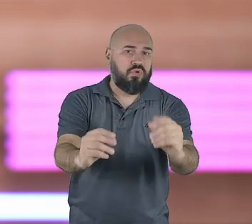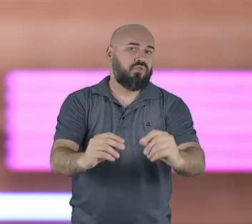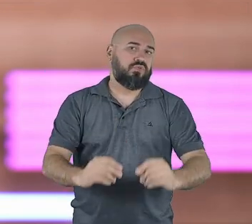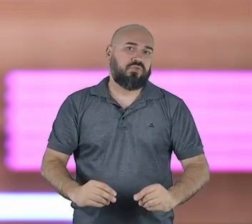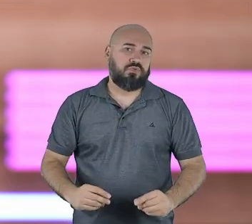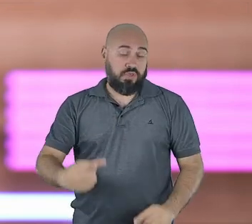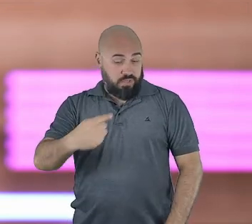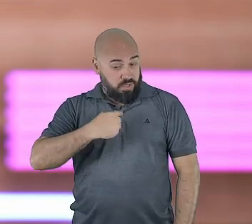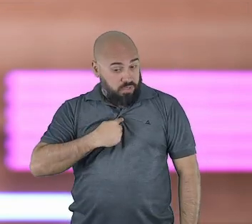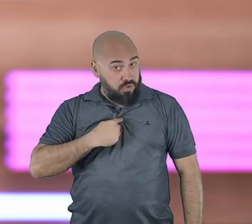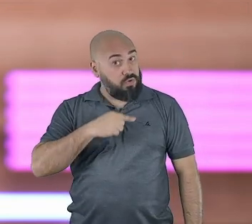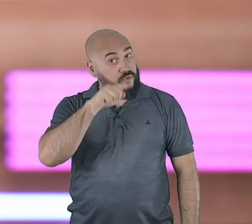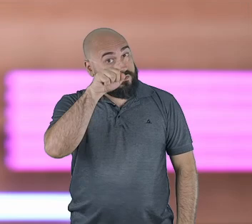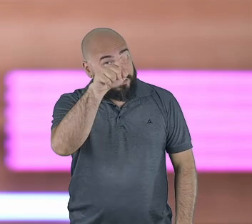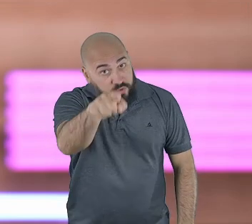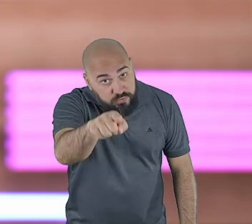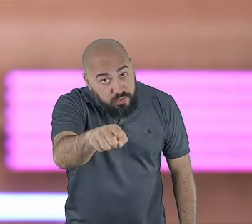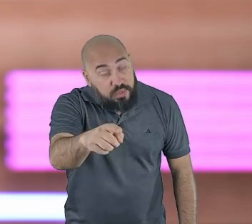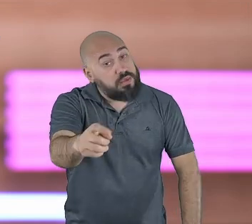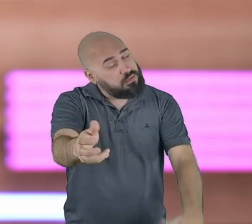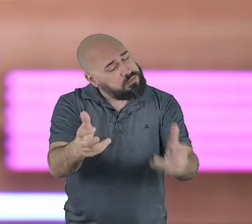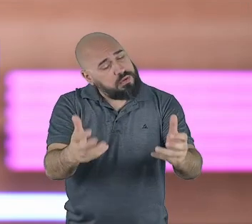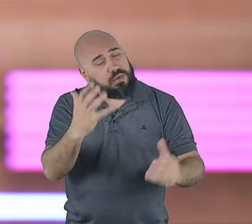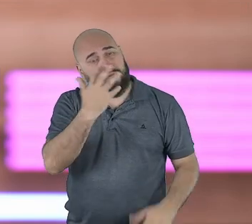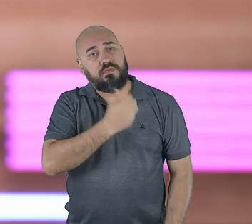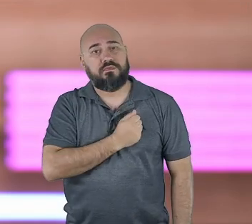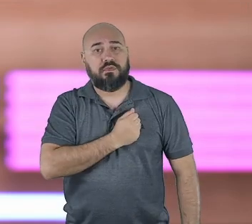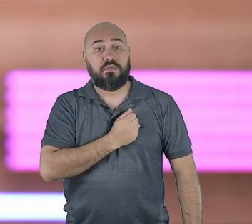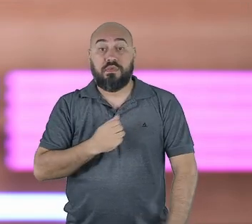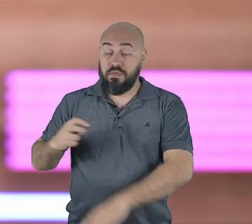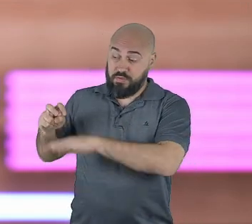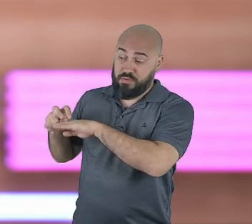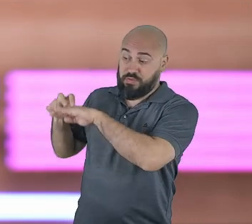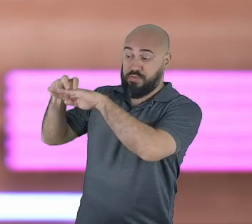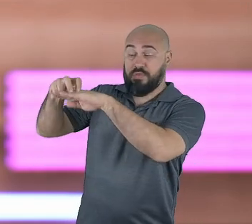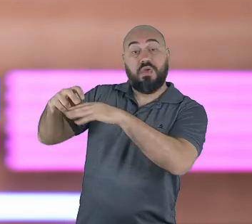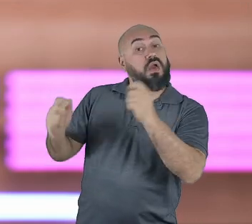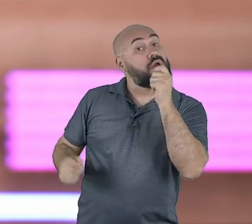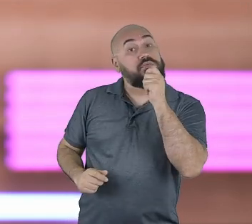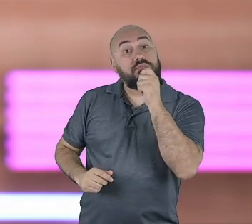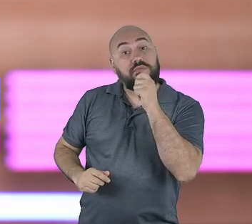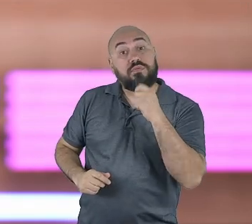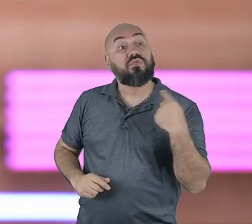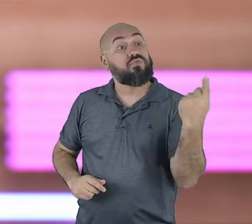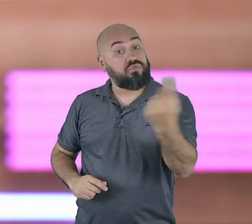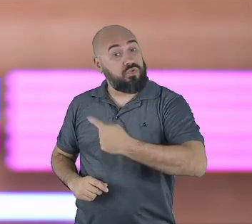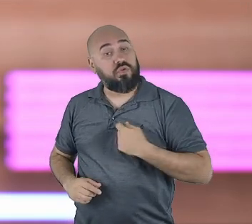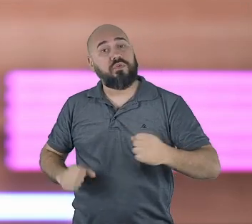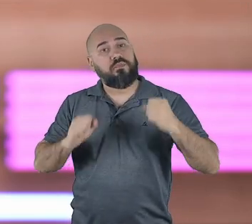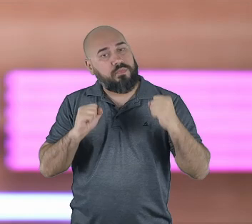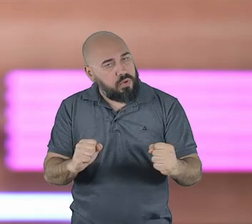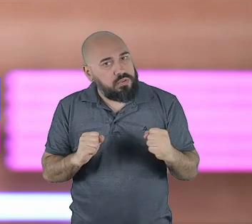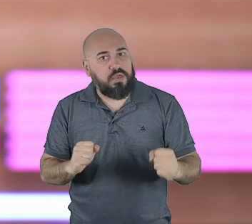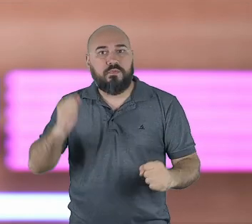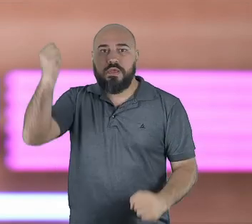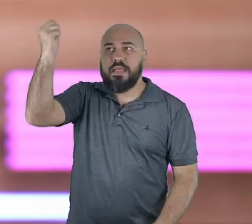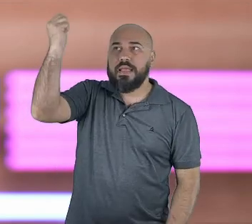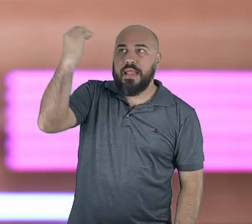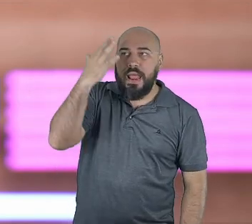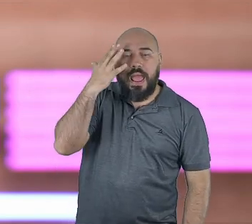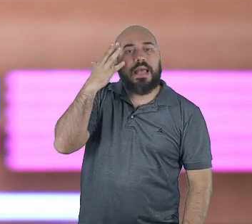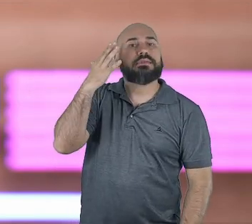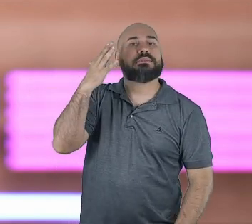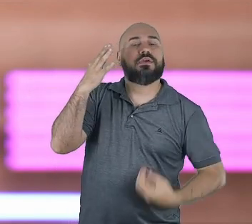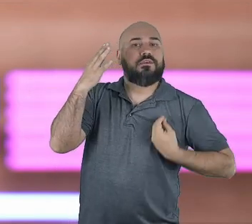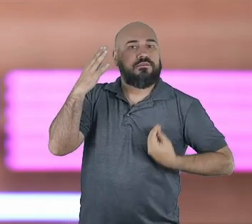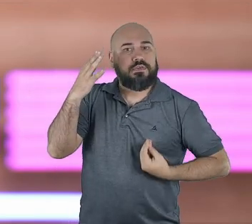Todos. Eu e você. Enquanto Ele não volta, estamos neste tempo da